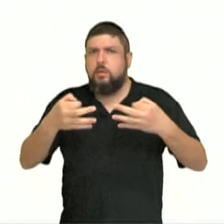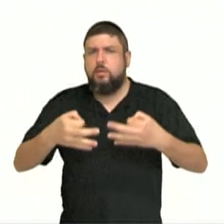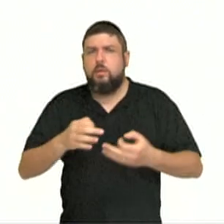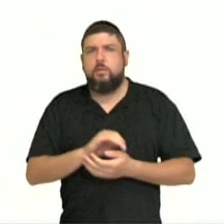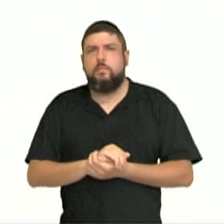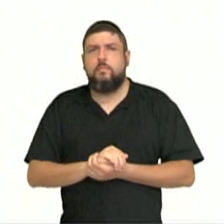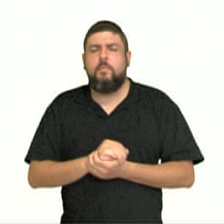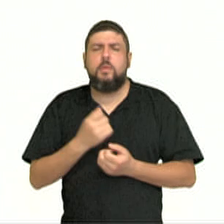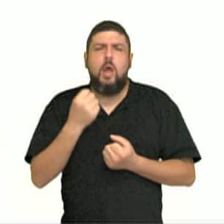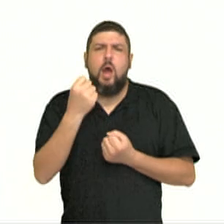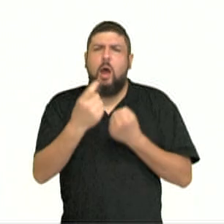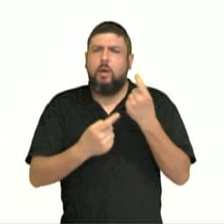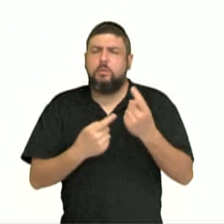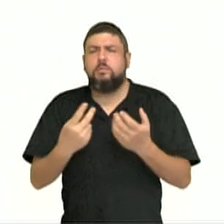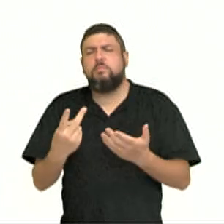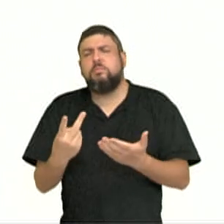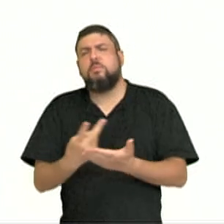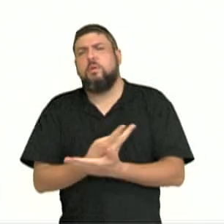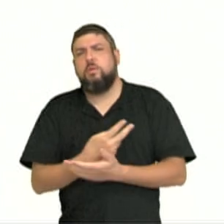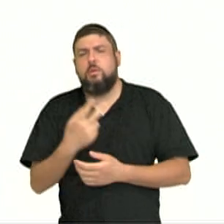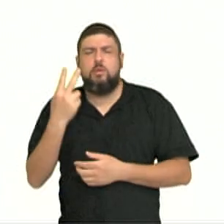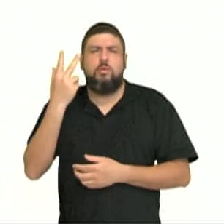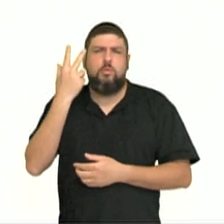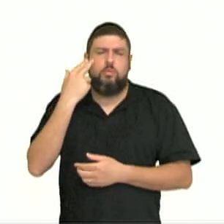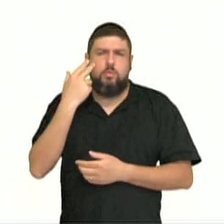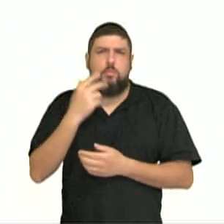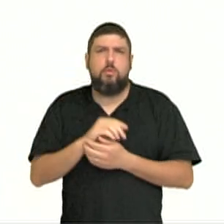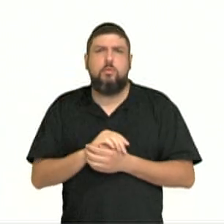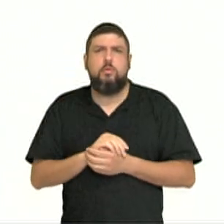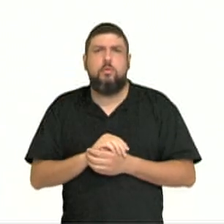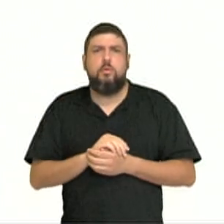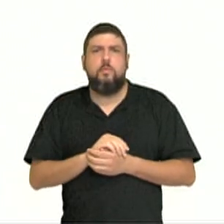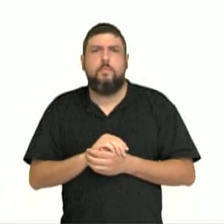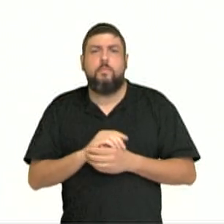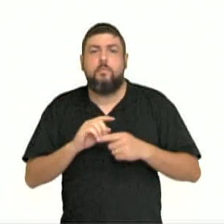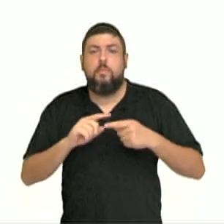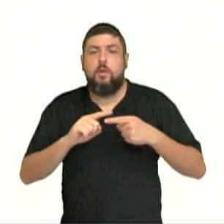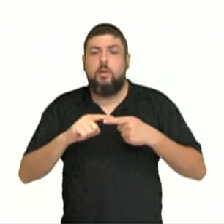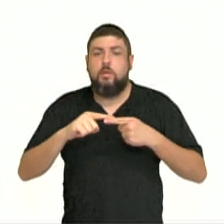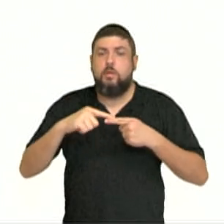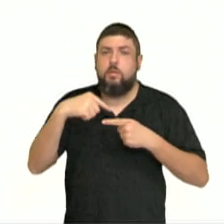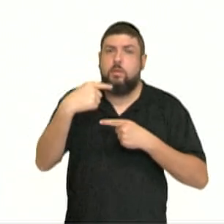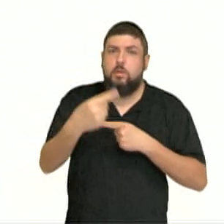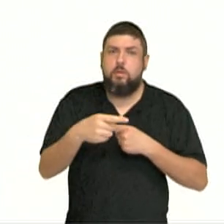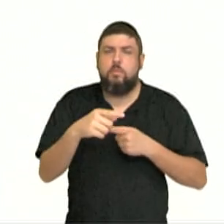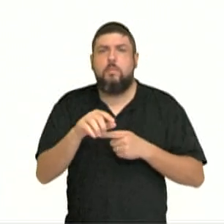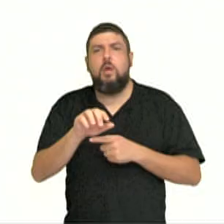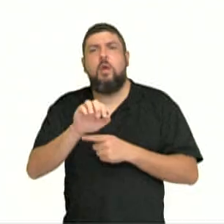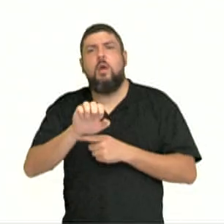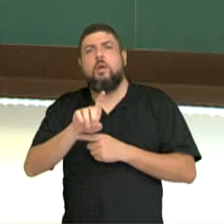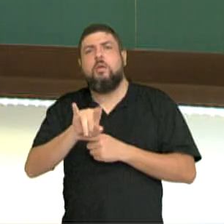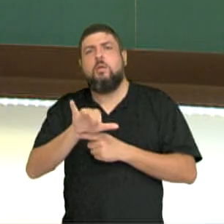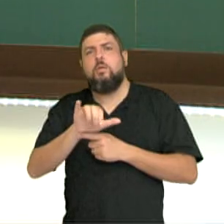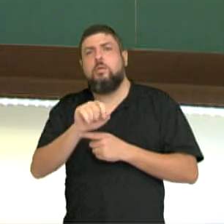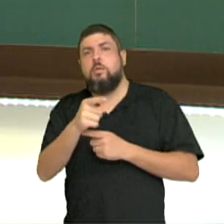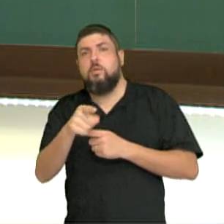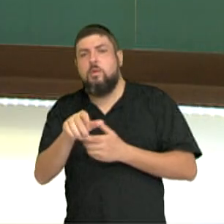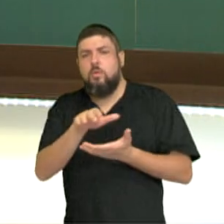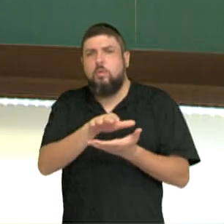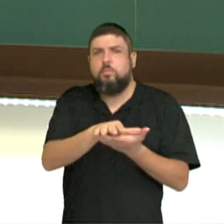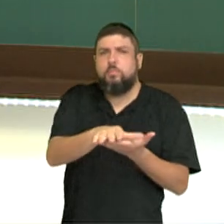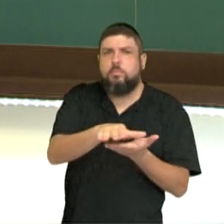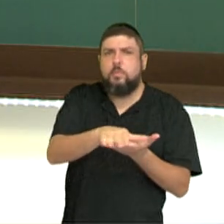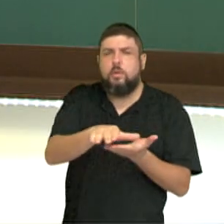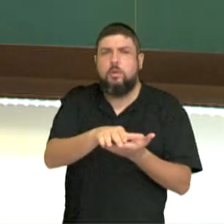ocorrem erros, é normal isso, né? Aí a edição, a próxima edição, ela procura então corrigir aquela falha, né? E quando